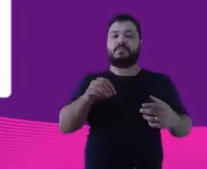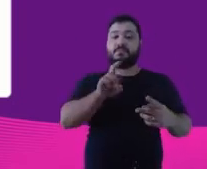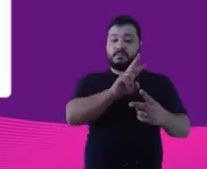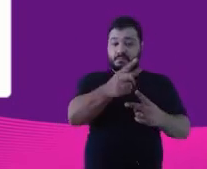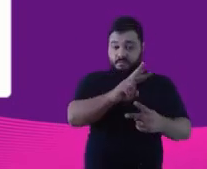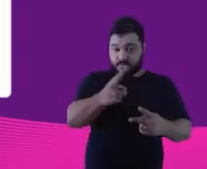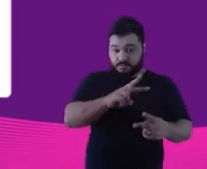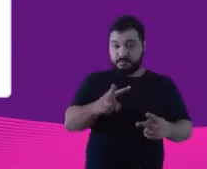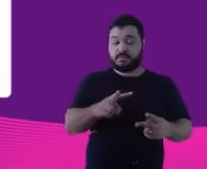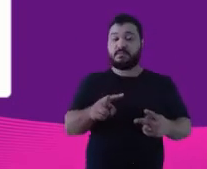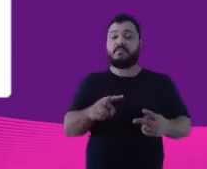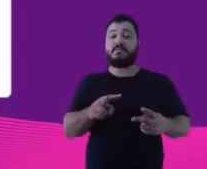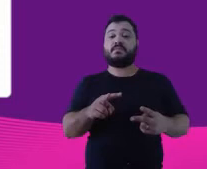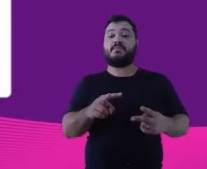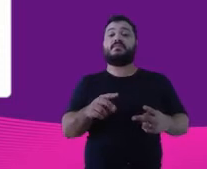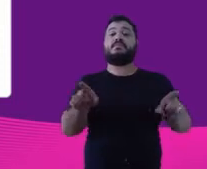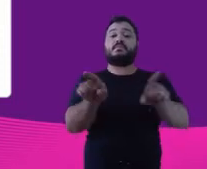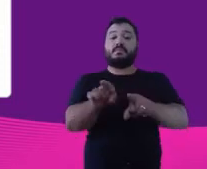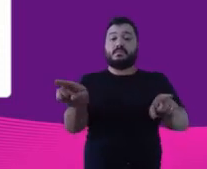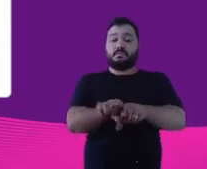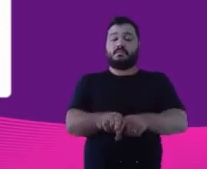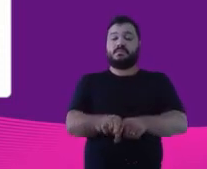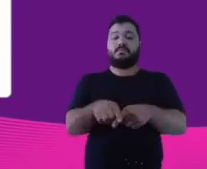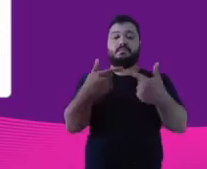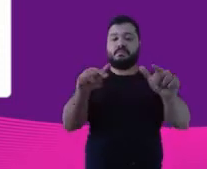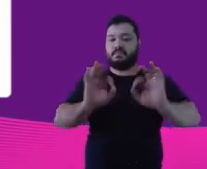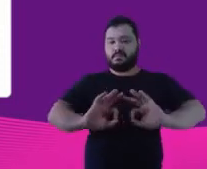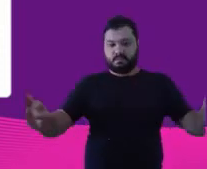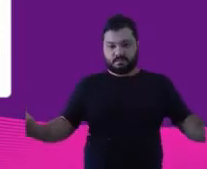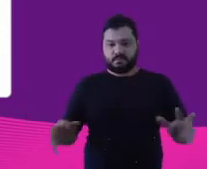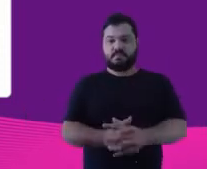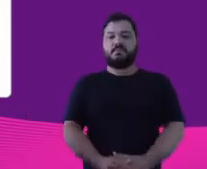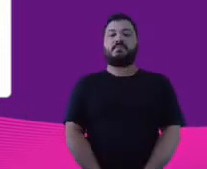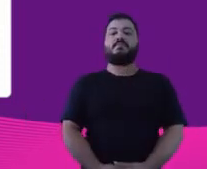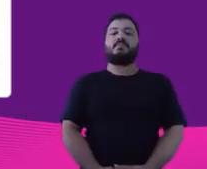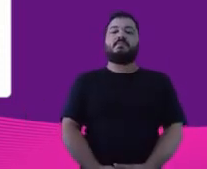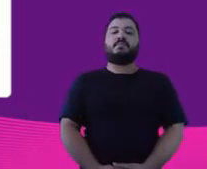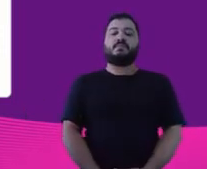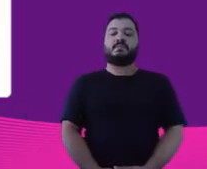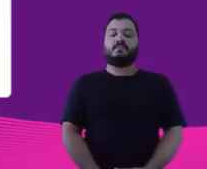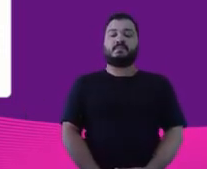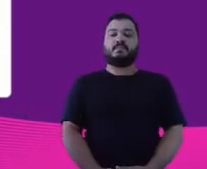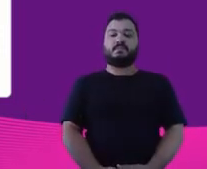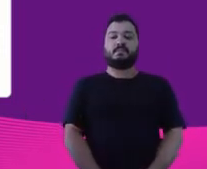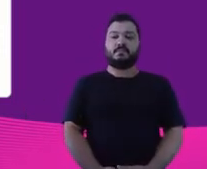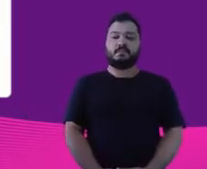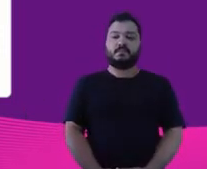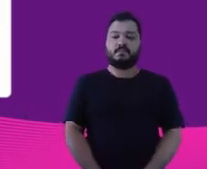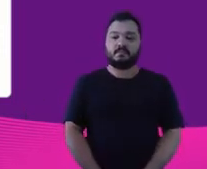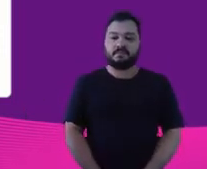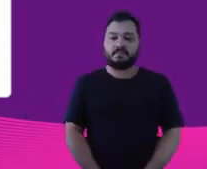urinária, também não tinham mais presença de componente monoclonal.